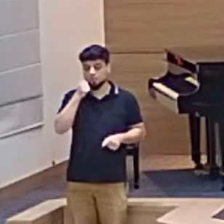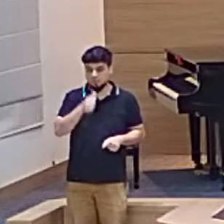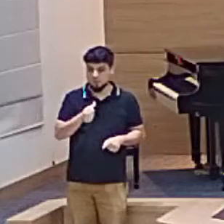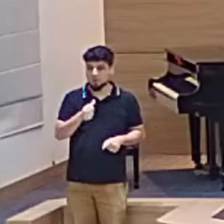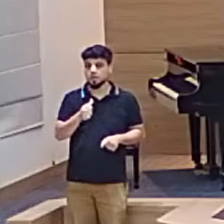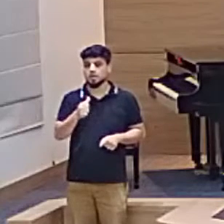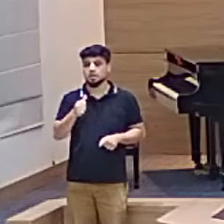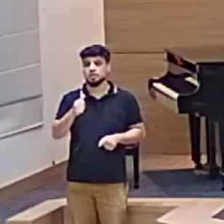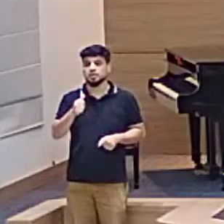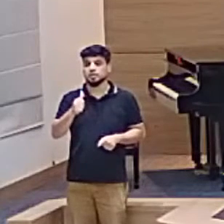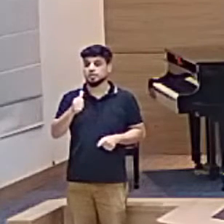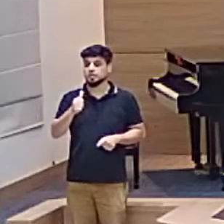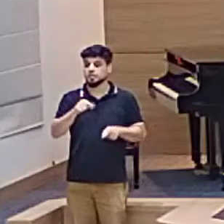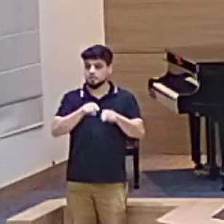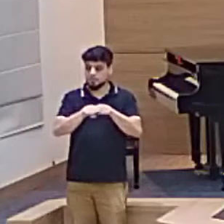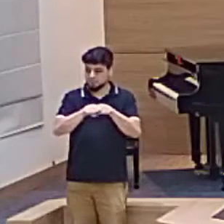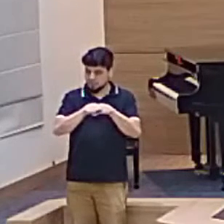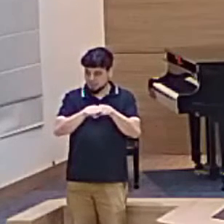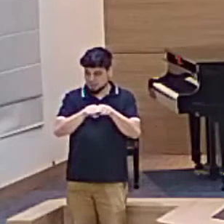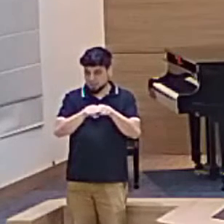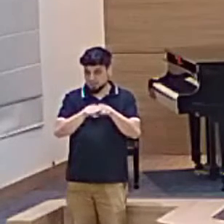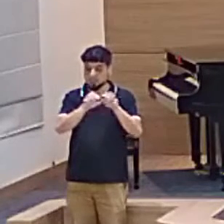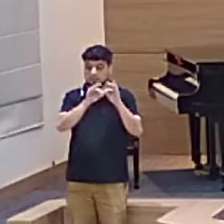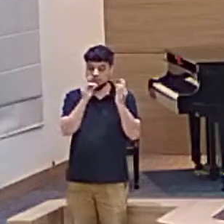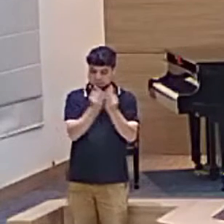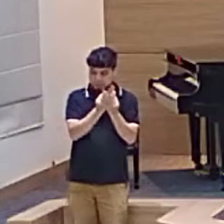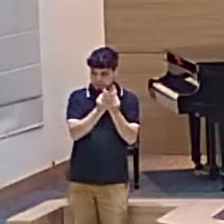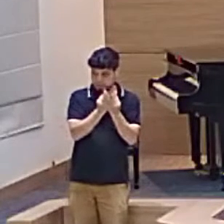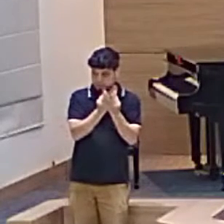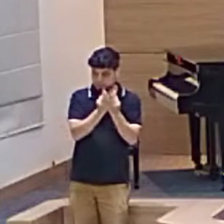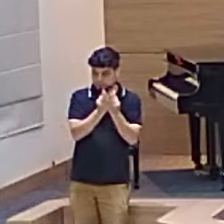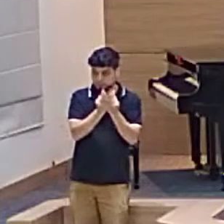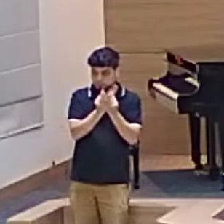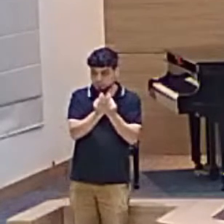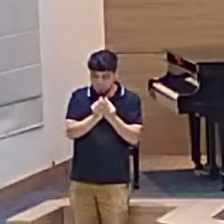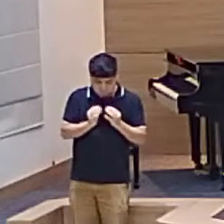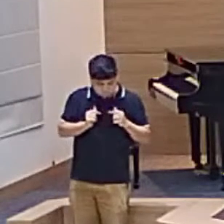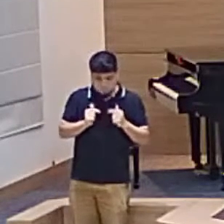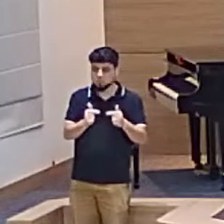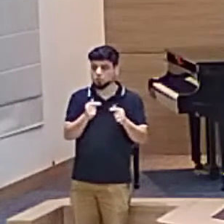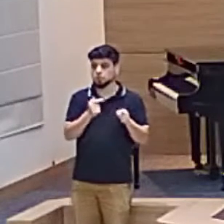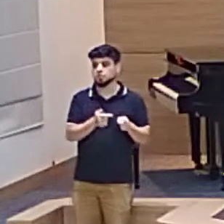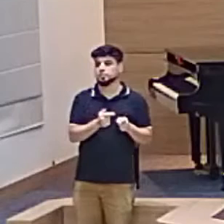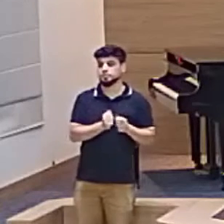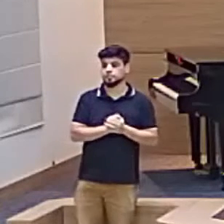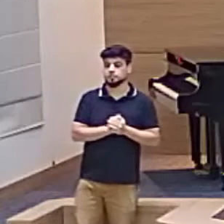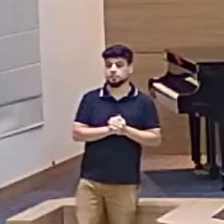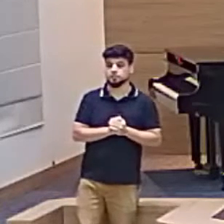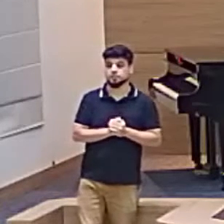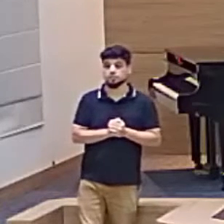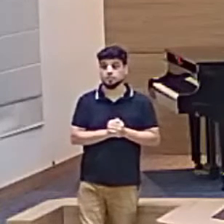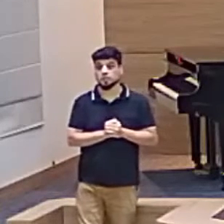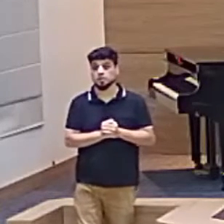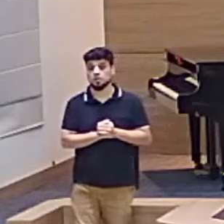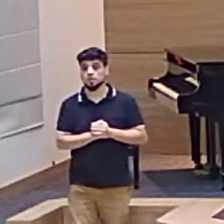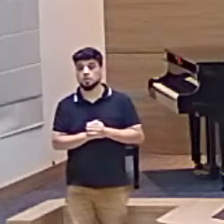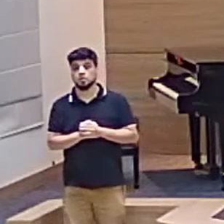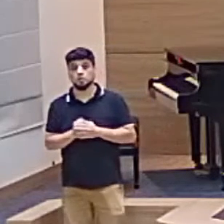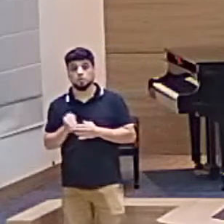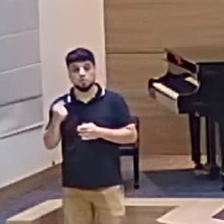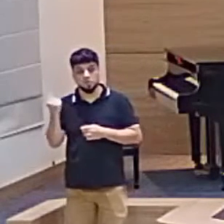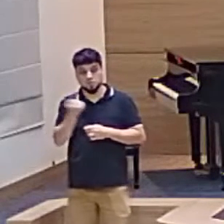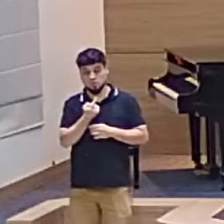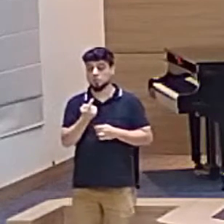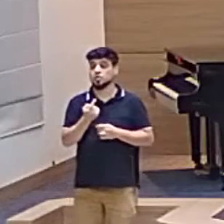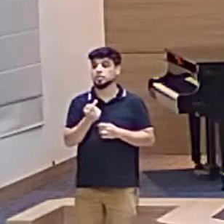irmãs pela sua família lute lute irmãos nós estamos vivendo um momento onde o